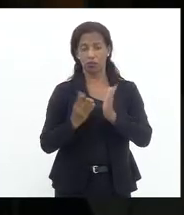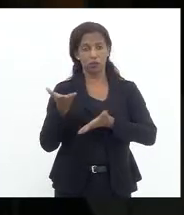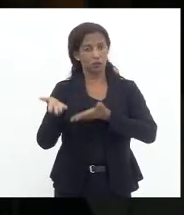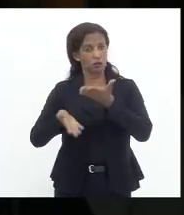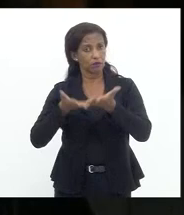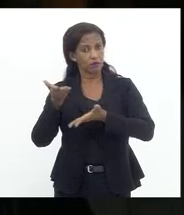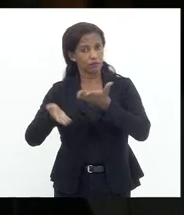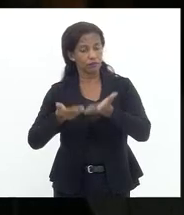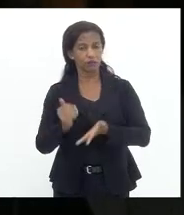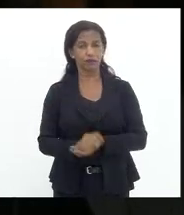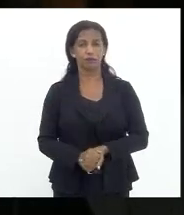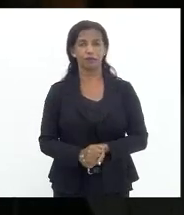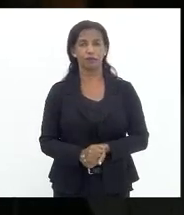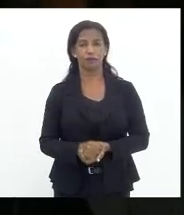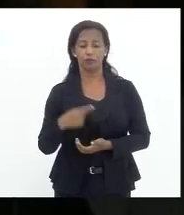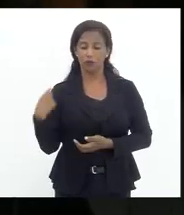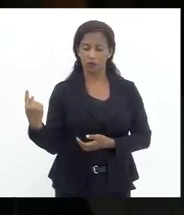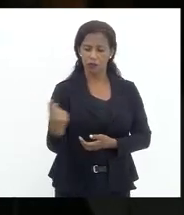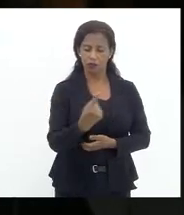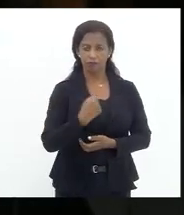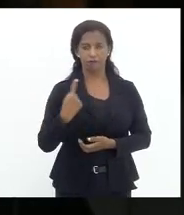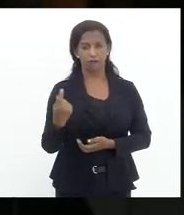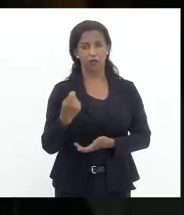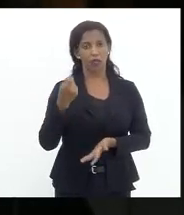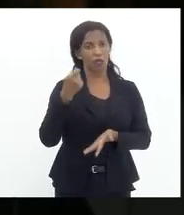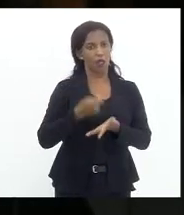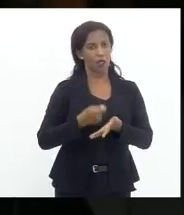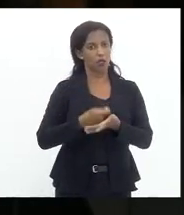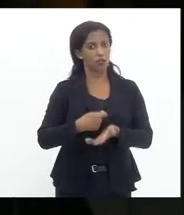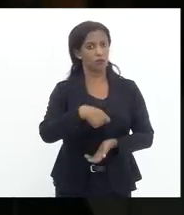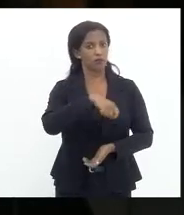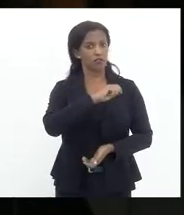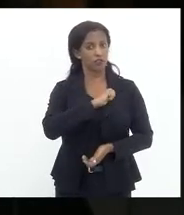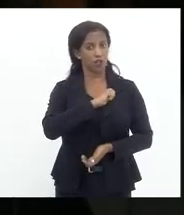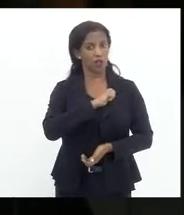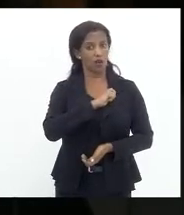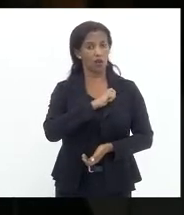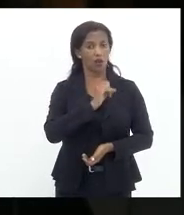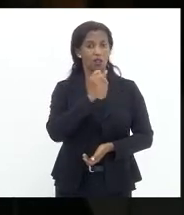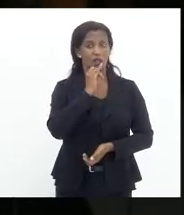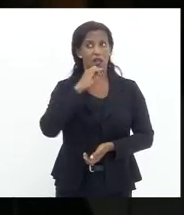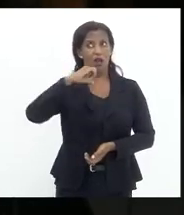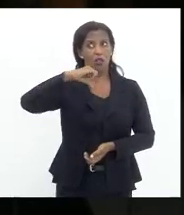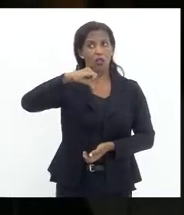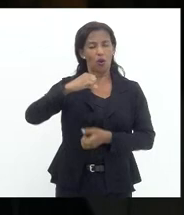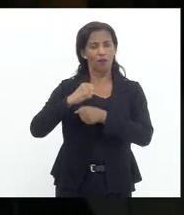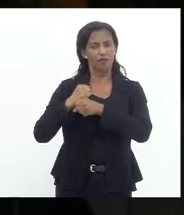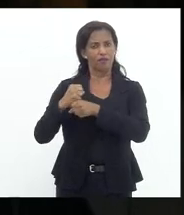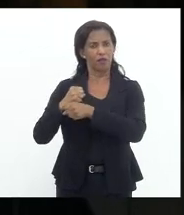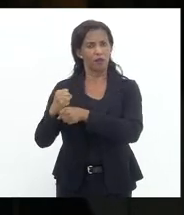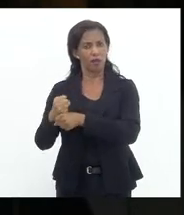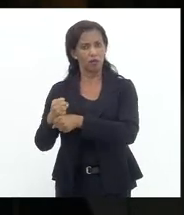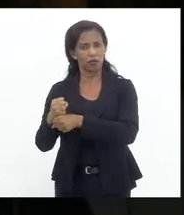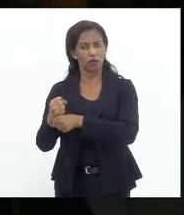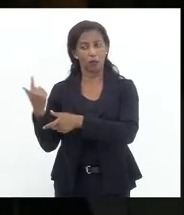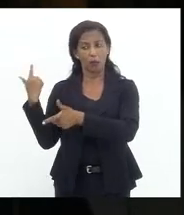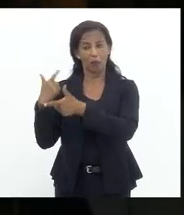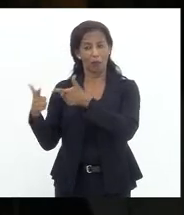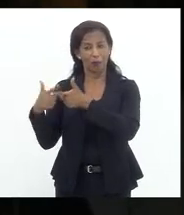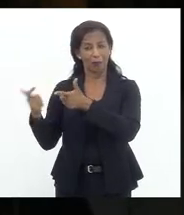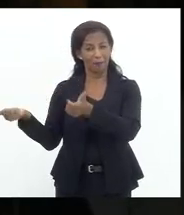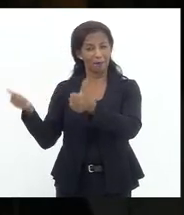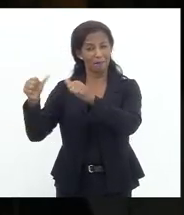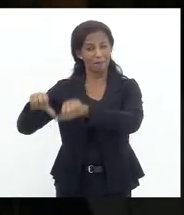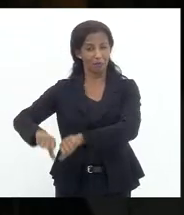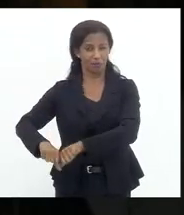desenvolvimento, nós podemos sair do regime de recuperação fiscal daqui a 9 anos numa situação, né, talvez ainda mais crítica. É